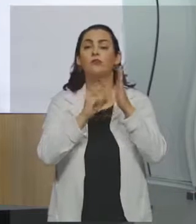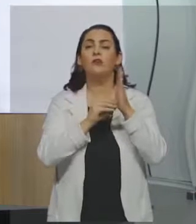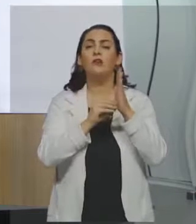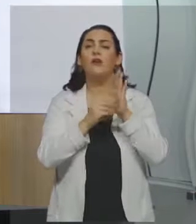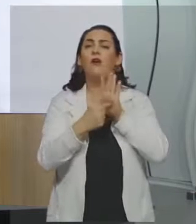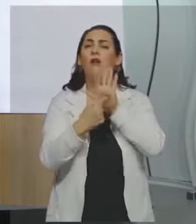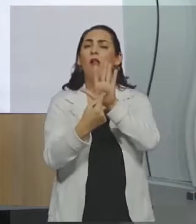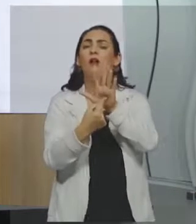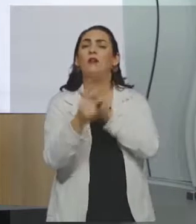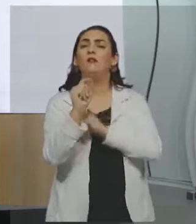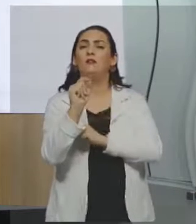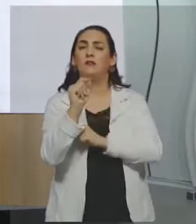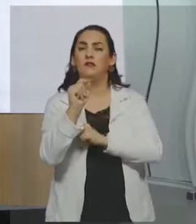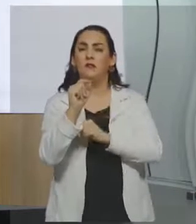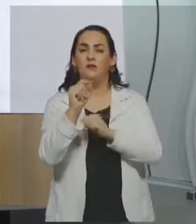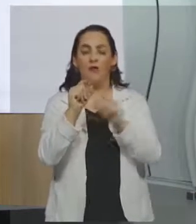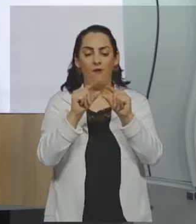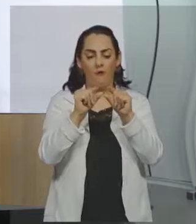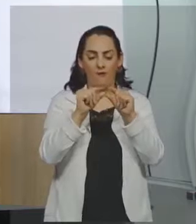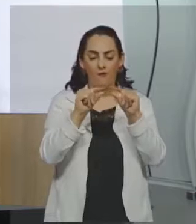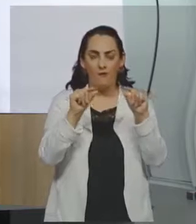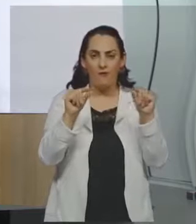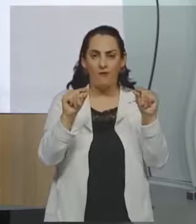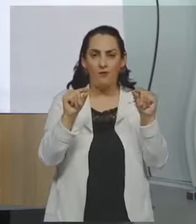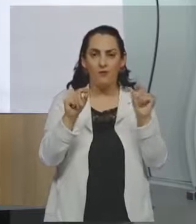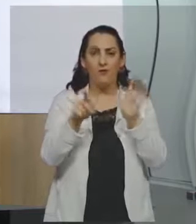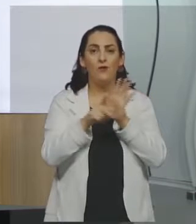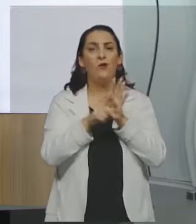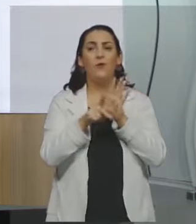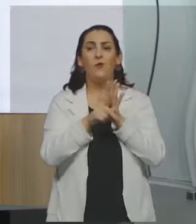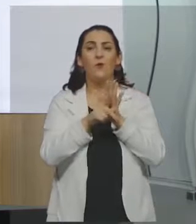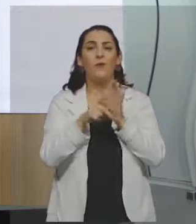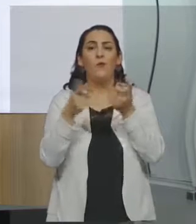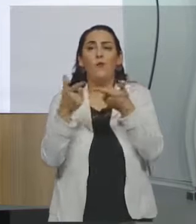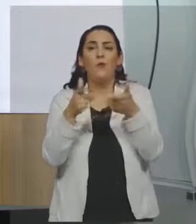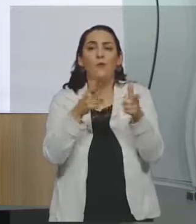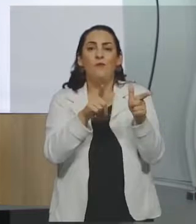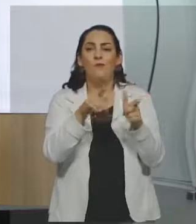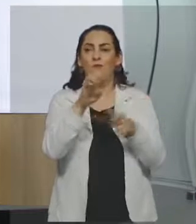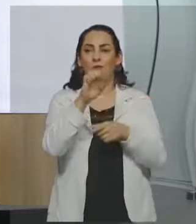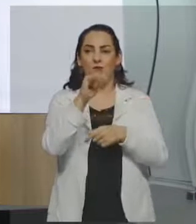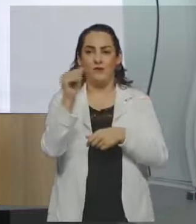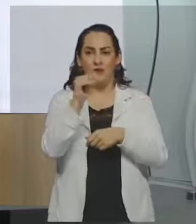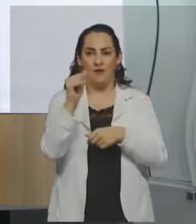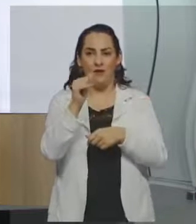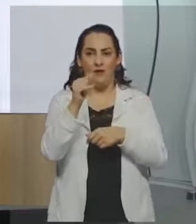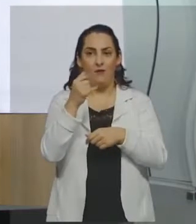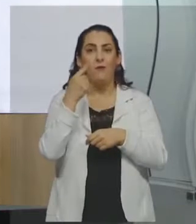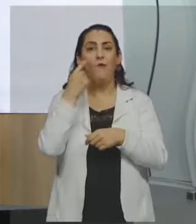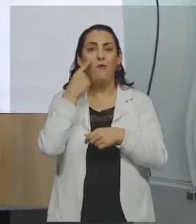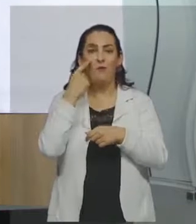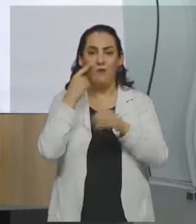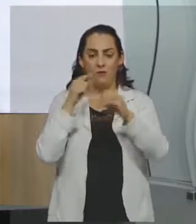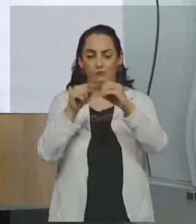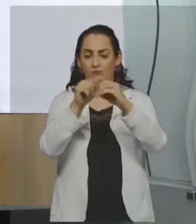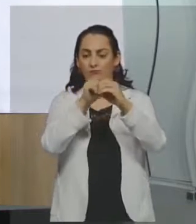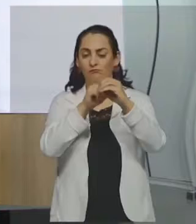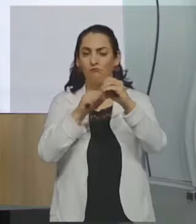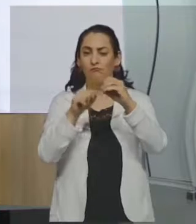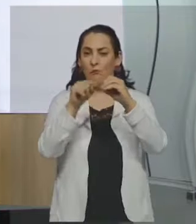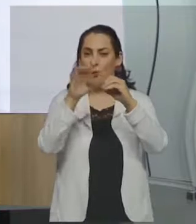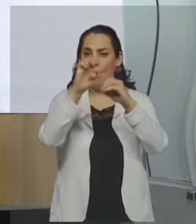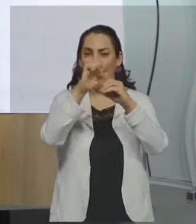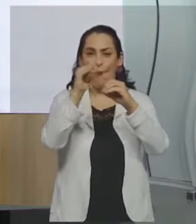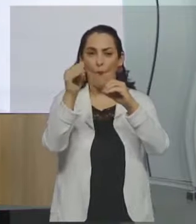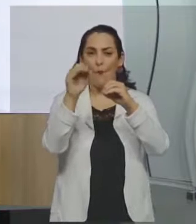uma partícula alfa seria uma partícula sem esses elétrons. Ok? Então, eu tiro esses elétrons, o que sobra é